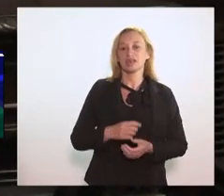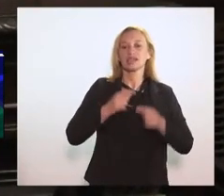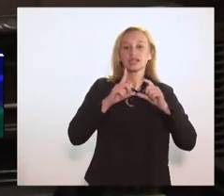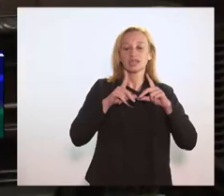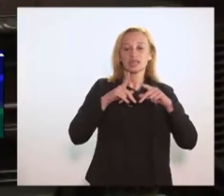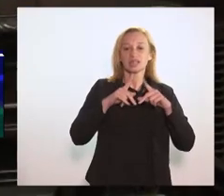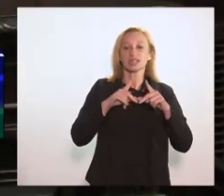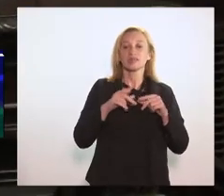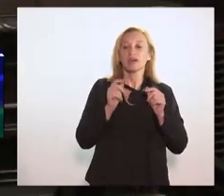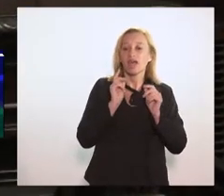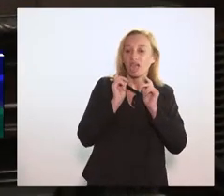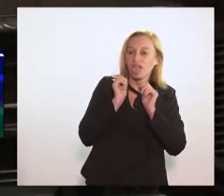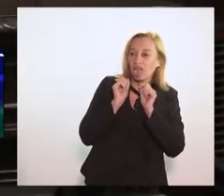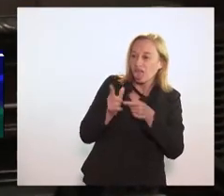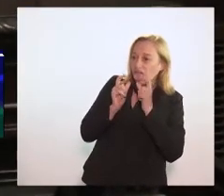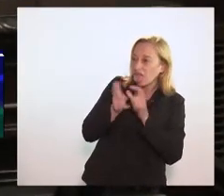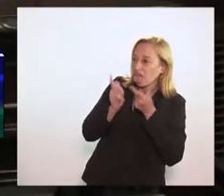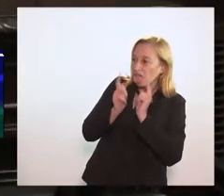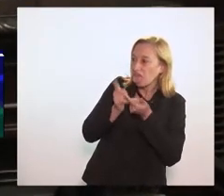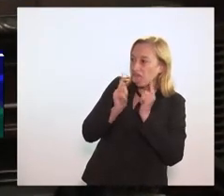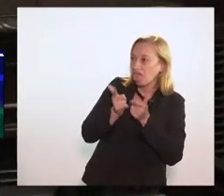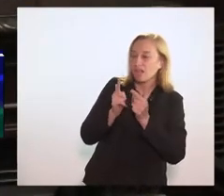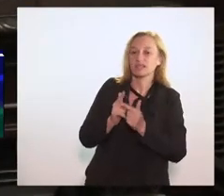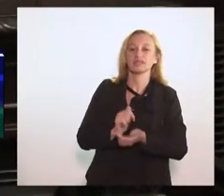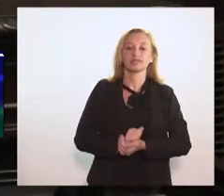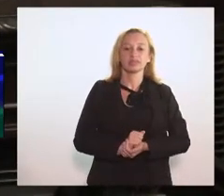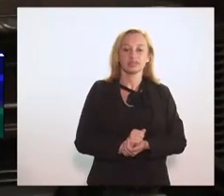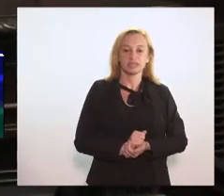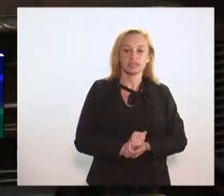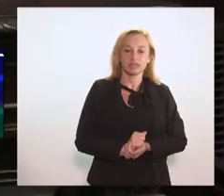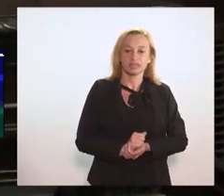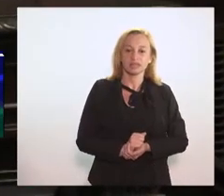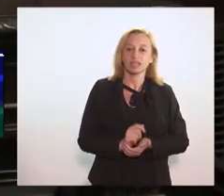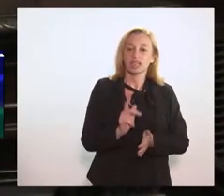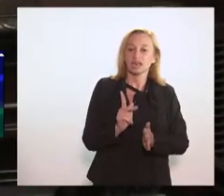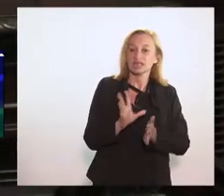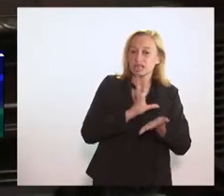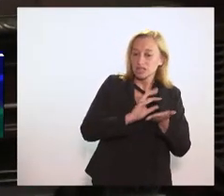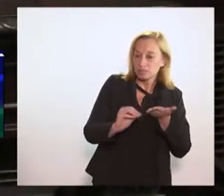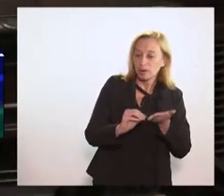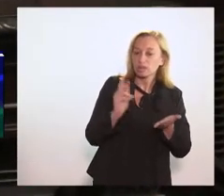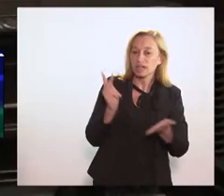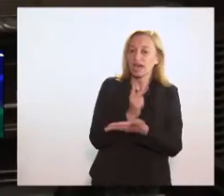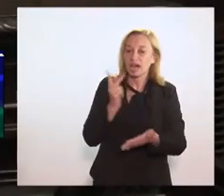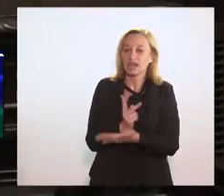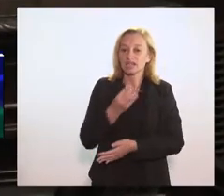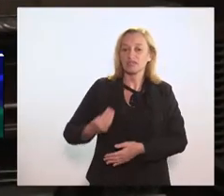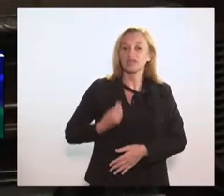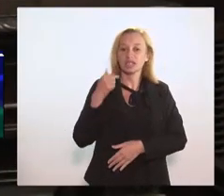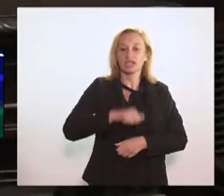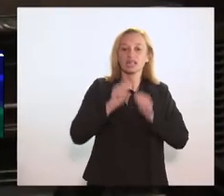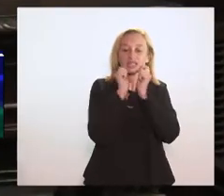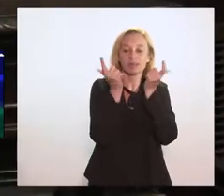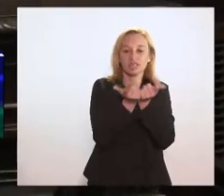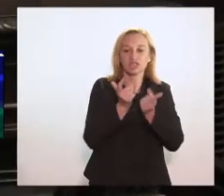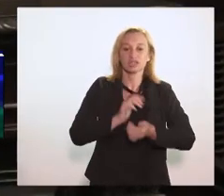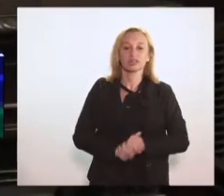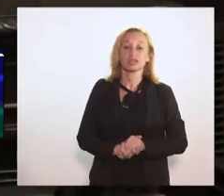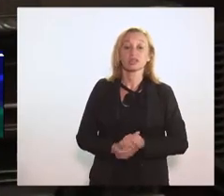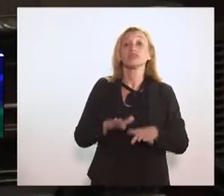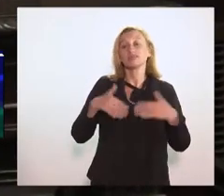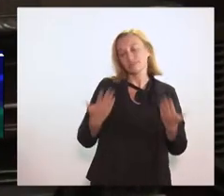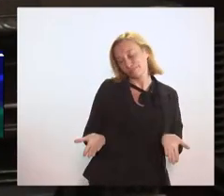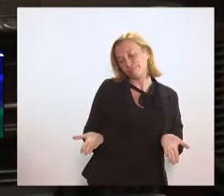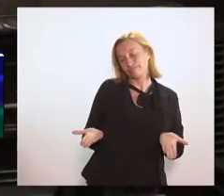para a demagogia e para a defesa dessas pautas tão repugnantes enquanto eu estiver aqui na Assembleia Legislativa. E aí,